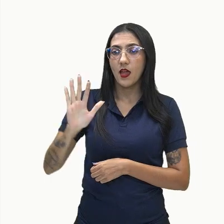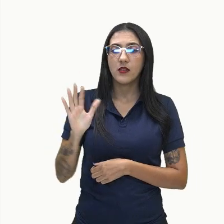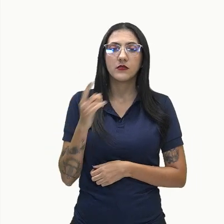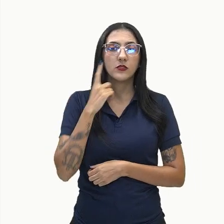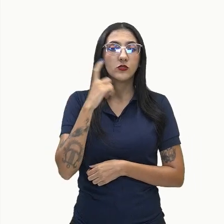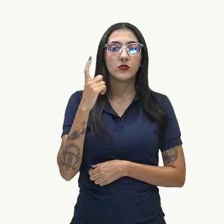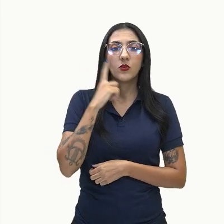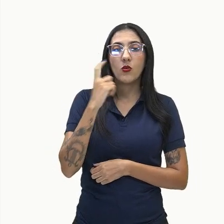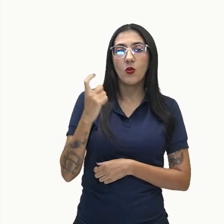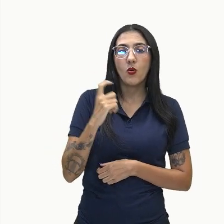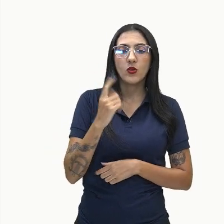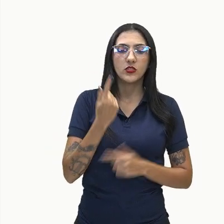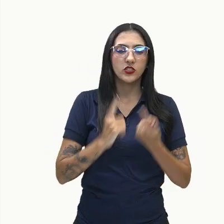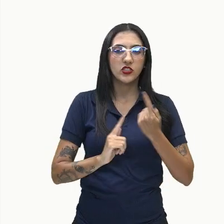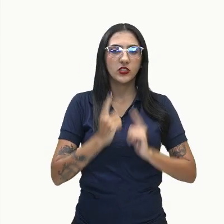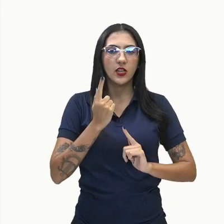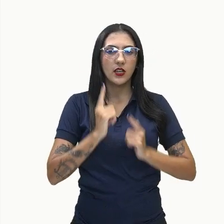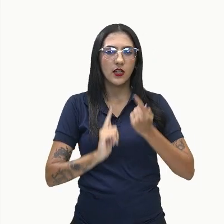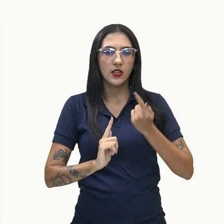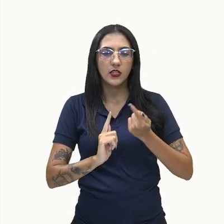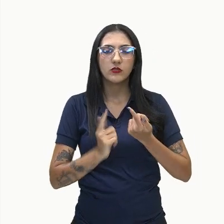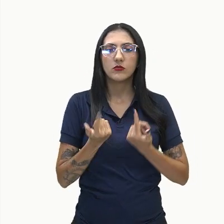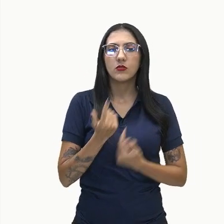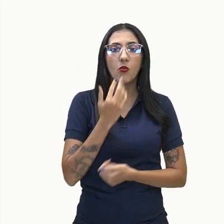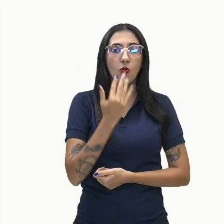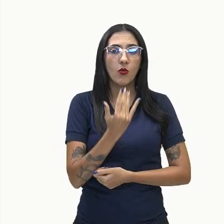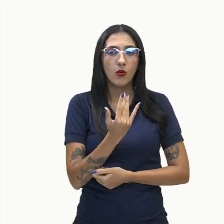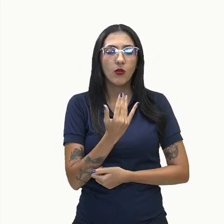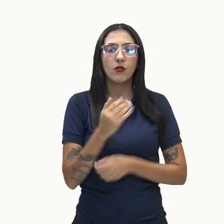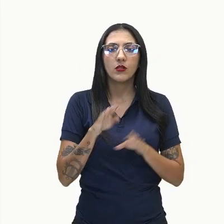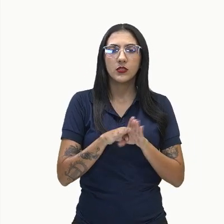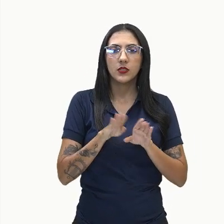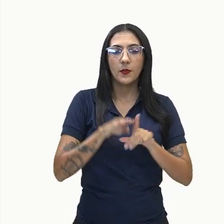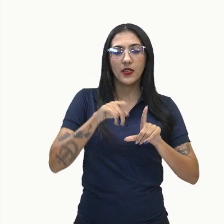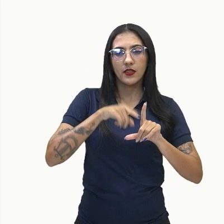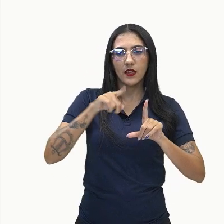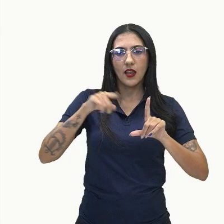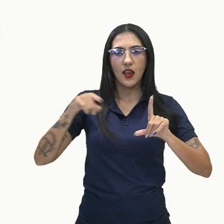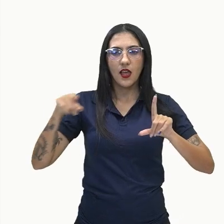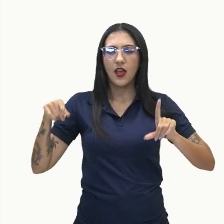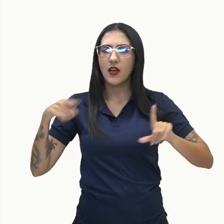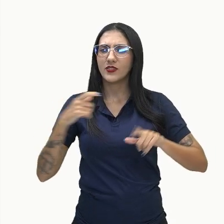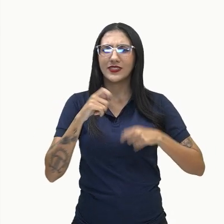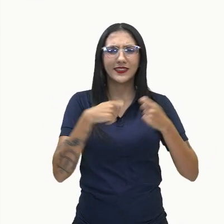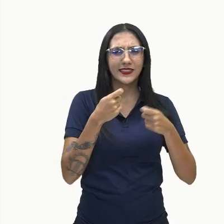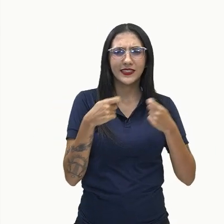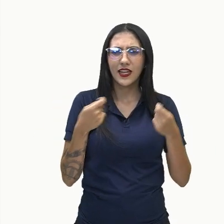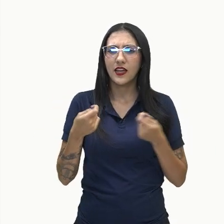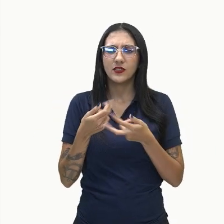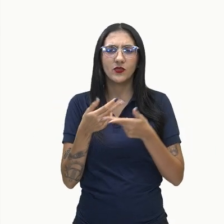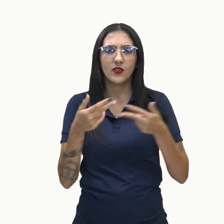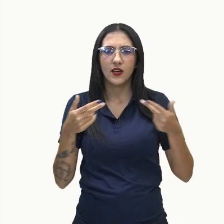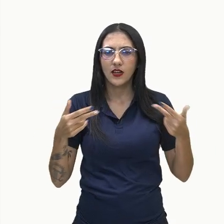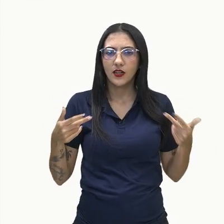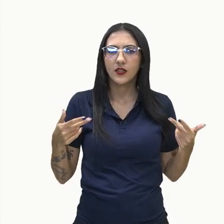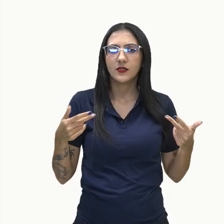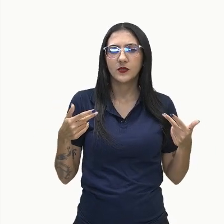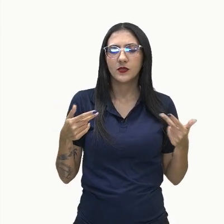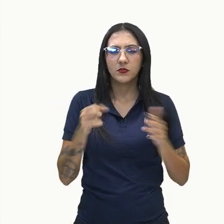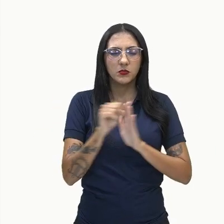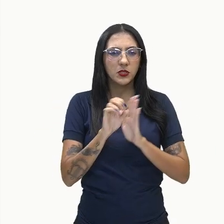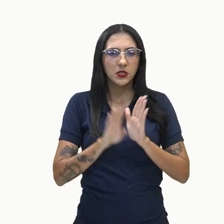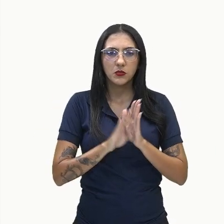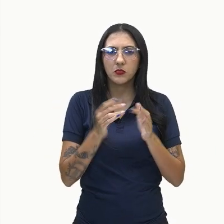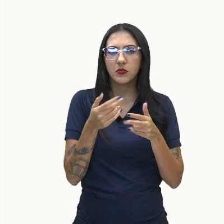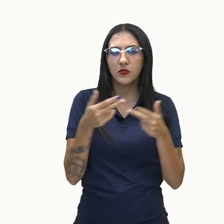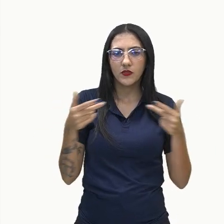sons, gestos, cores, gráficos, sinais, certo?